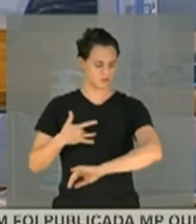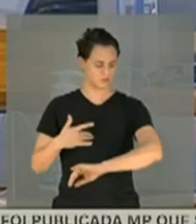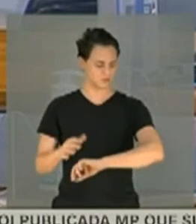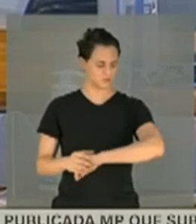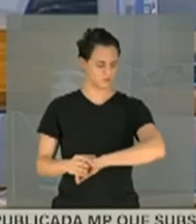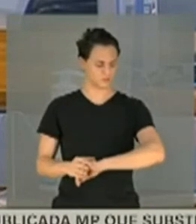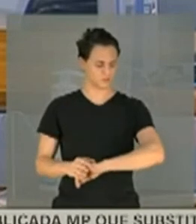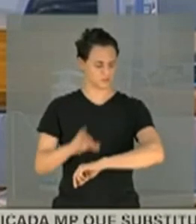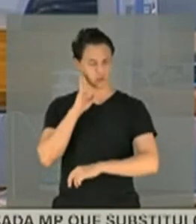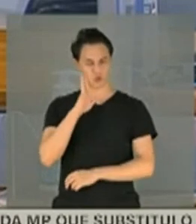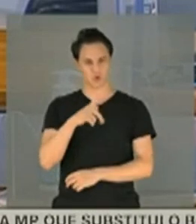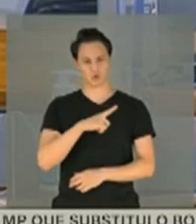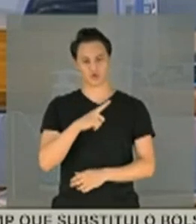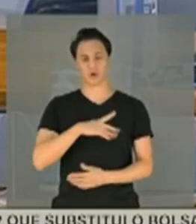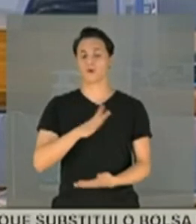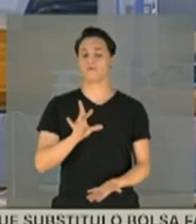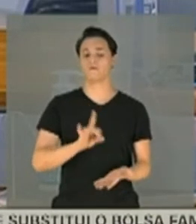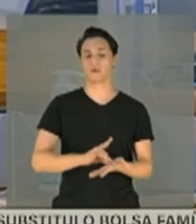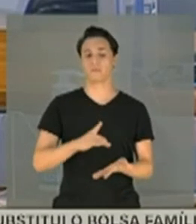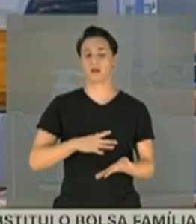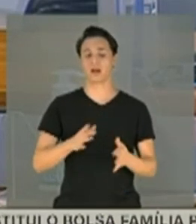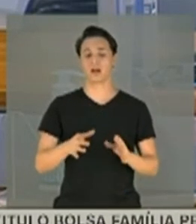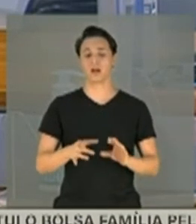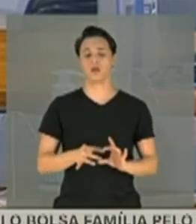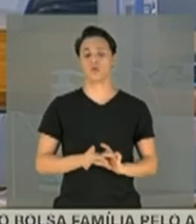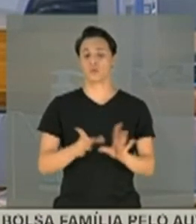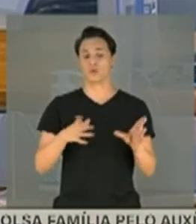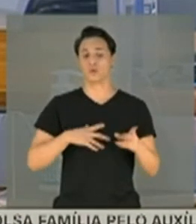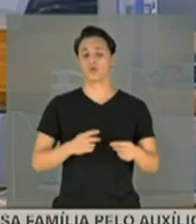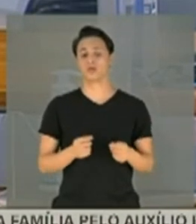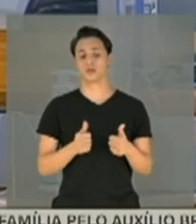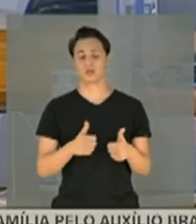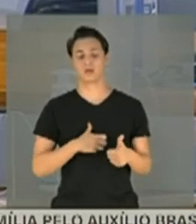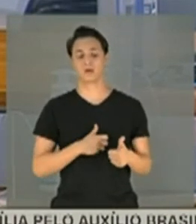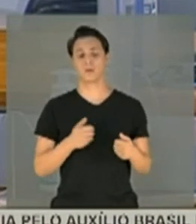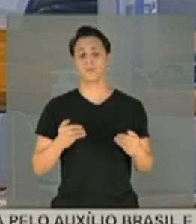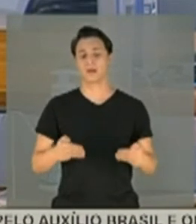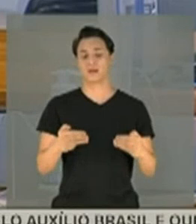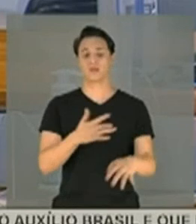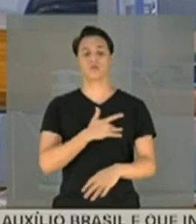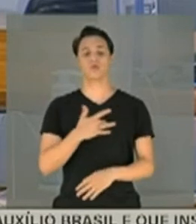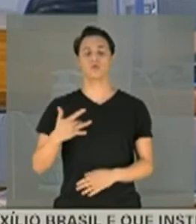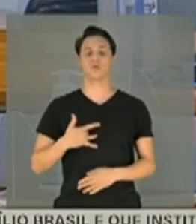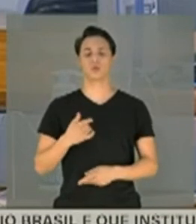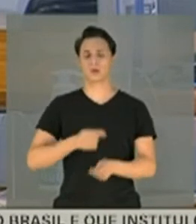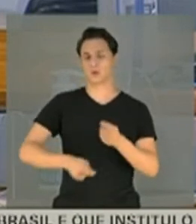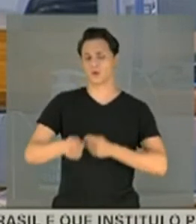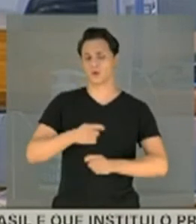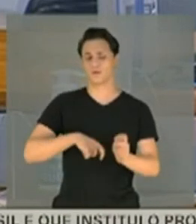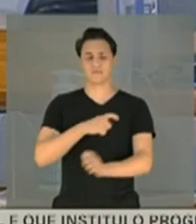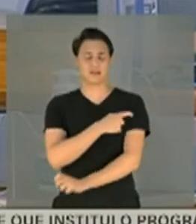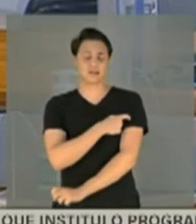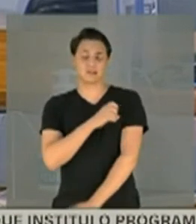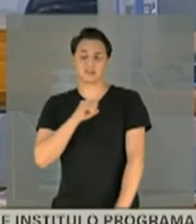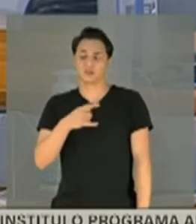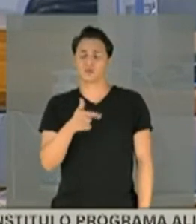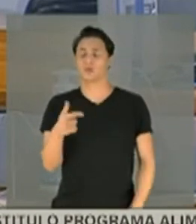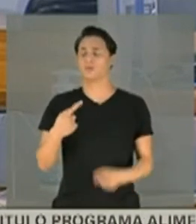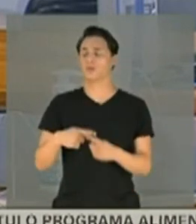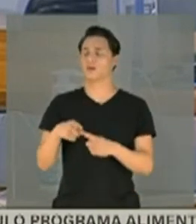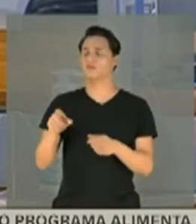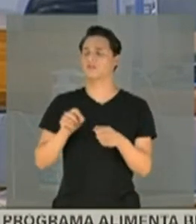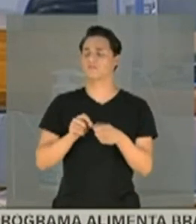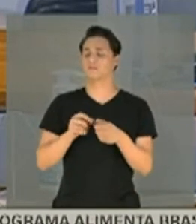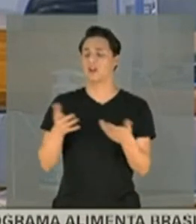senhor tinha oficialmente autorização do Ministério da Saúde para negociar vacinas? Se não tinha, por que o fez?